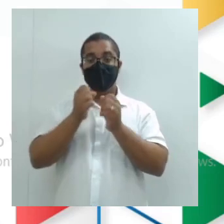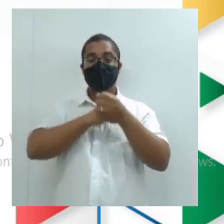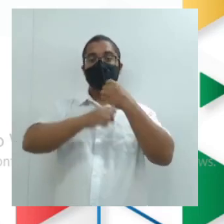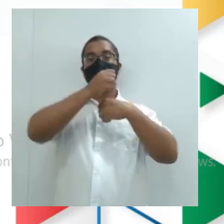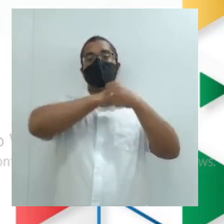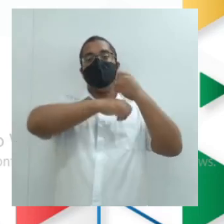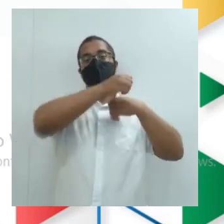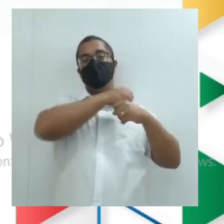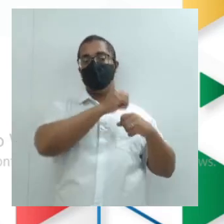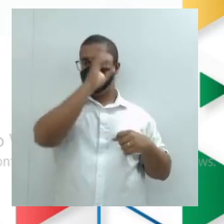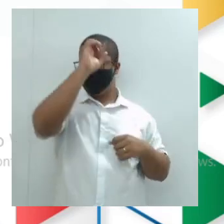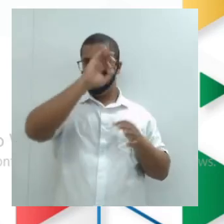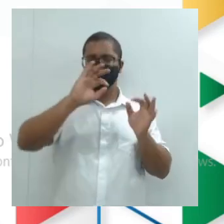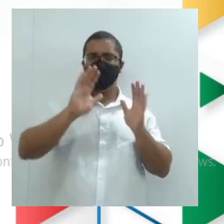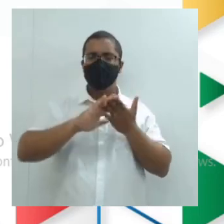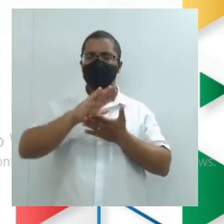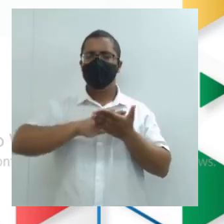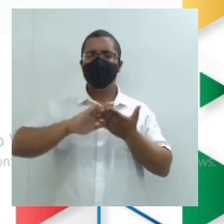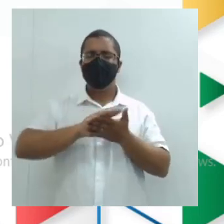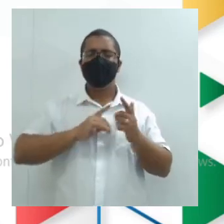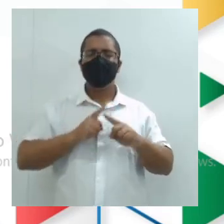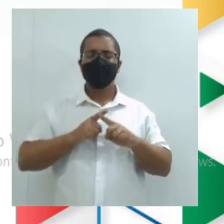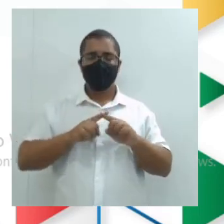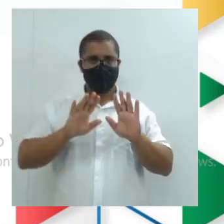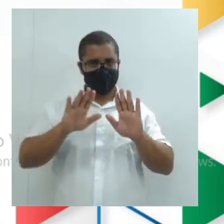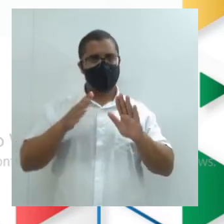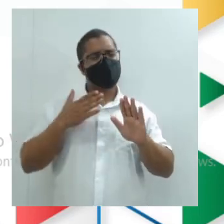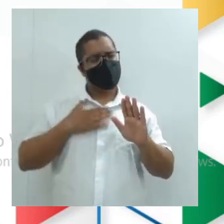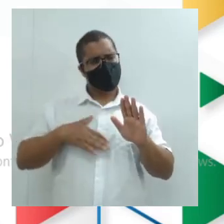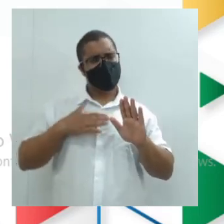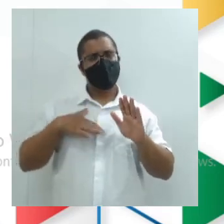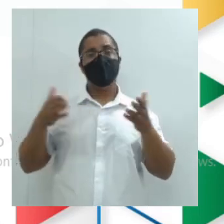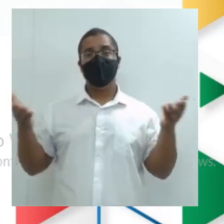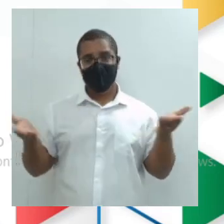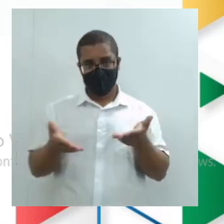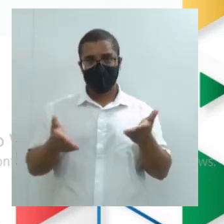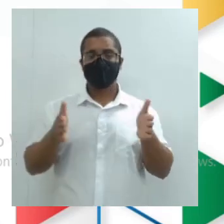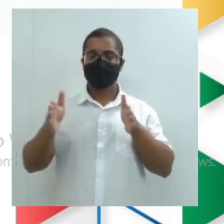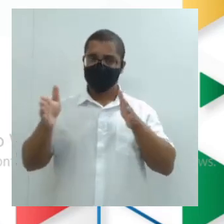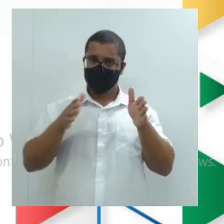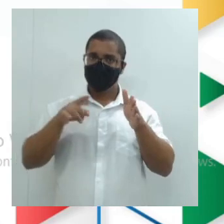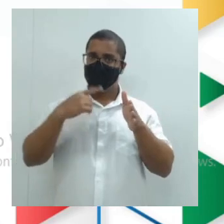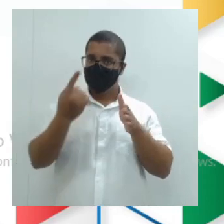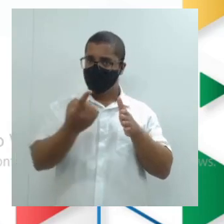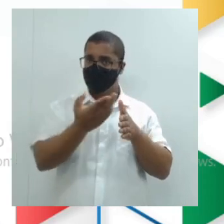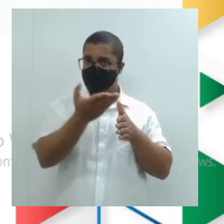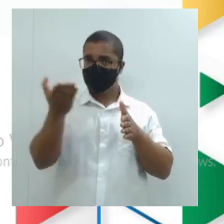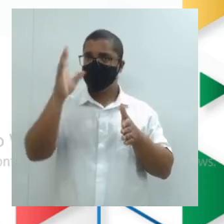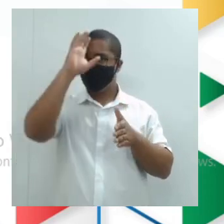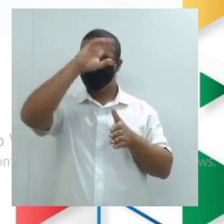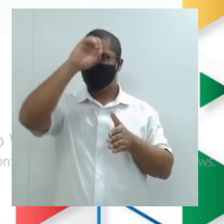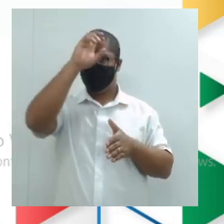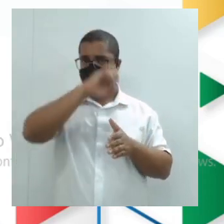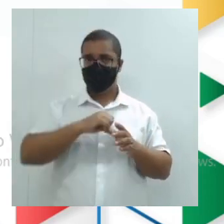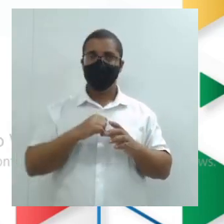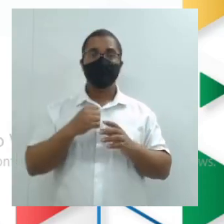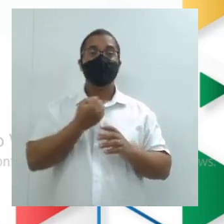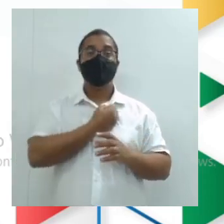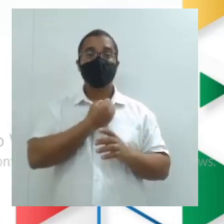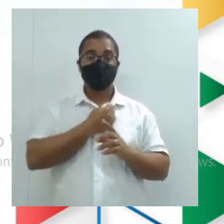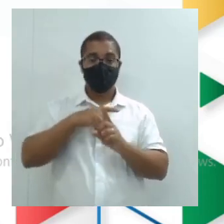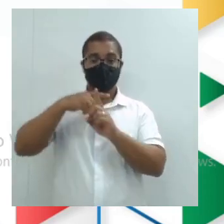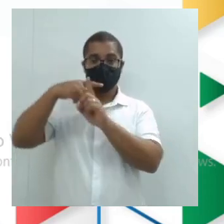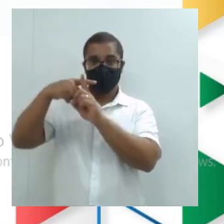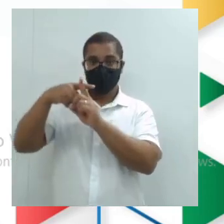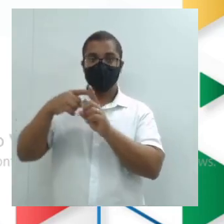anteriores? Porque não era ainda o momento. Agora é o momento de falar de números positivos e negativos. E agora que você vai aprender